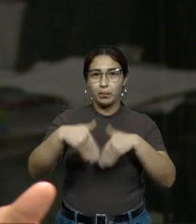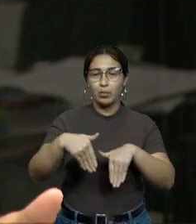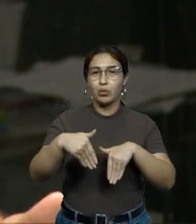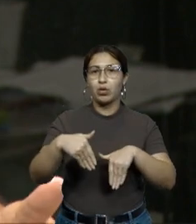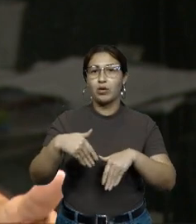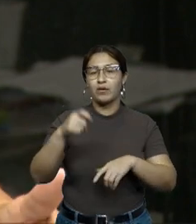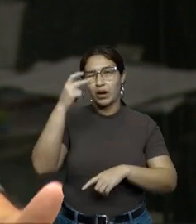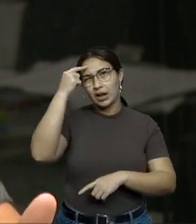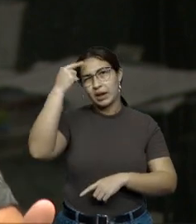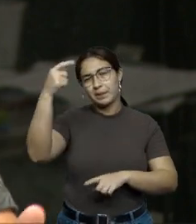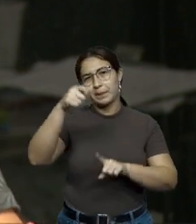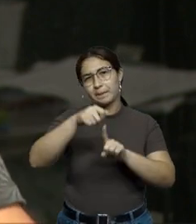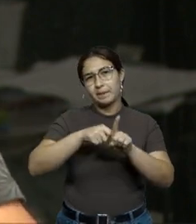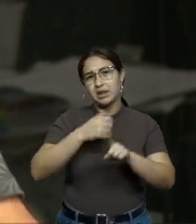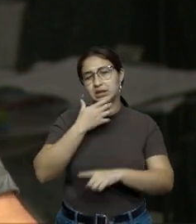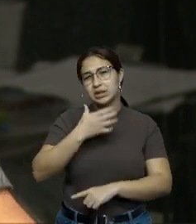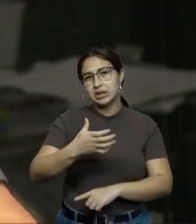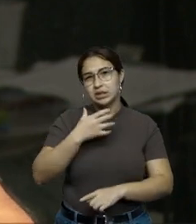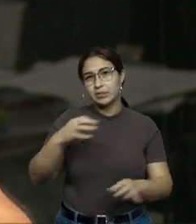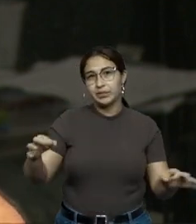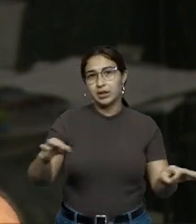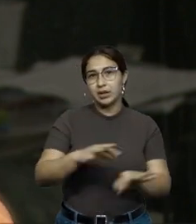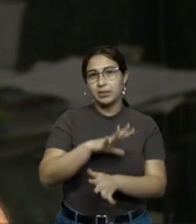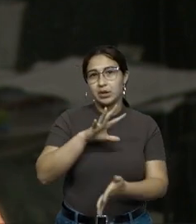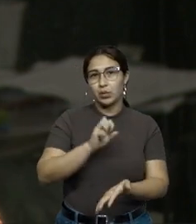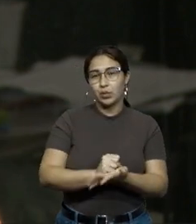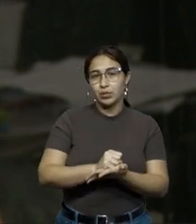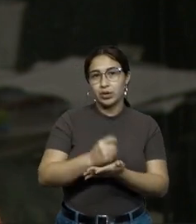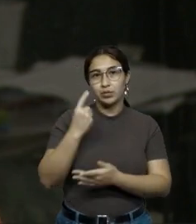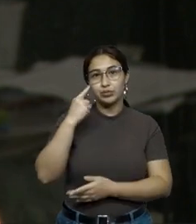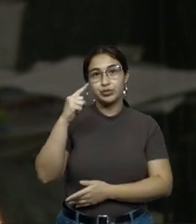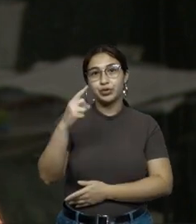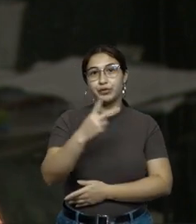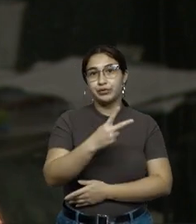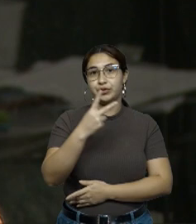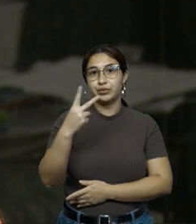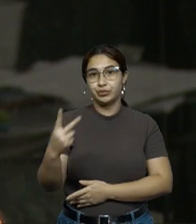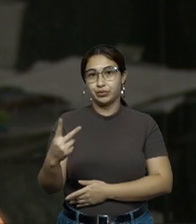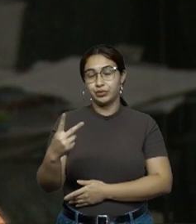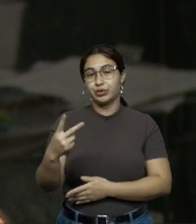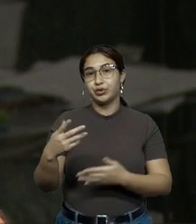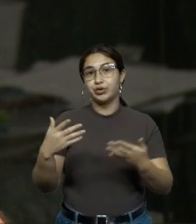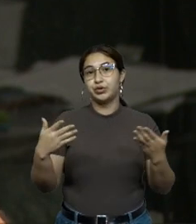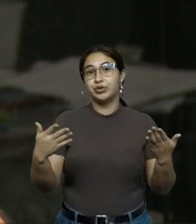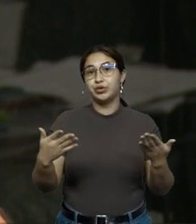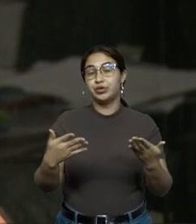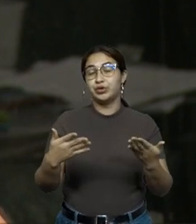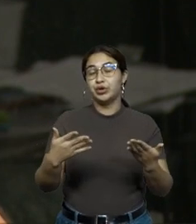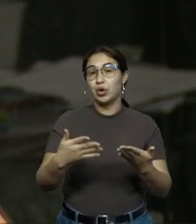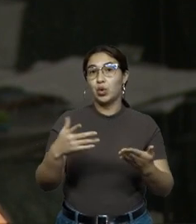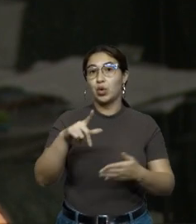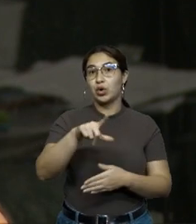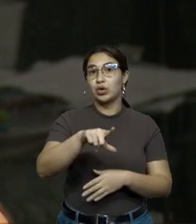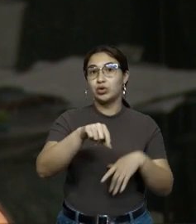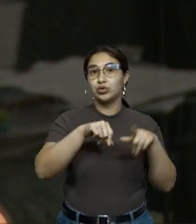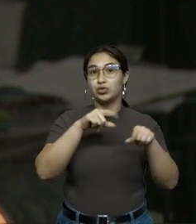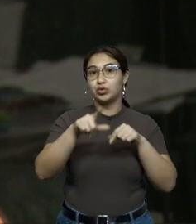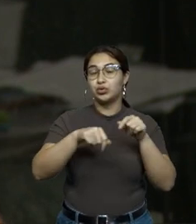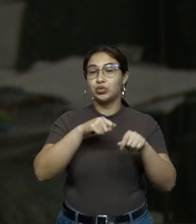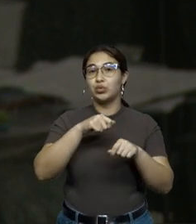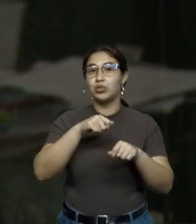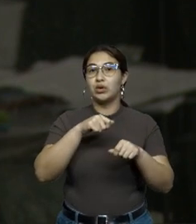dezembro nós encerramos nossos contatos no dia vinte e dois nós vamos para fazer escolha das aulas